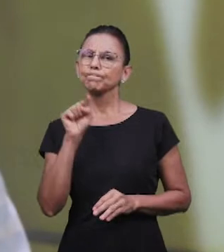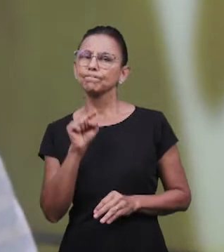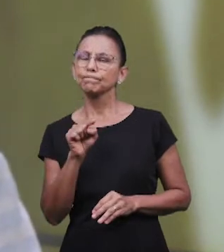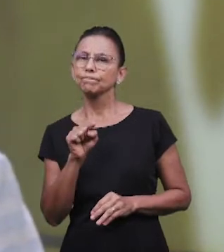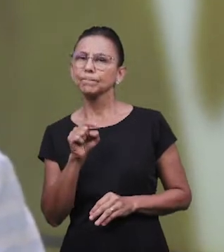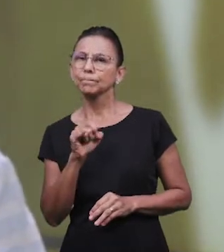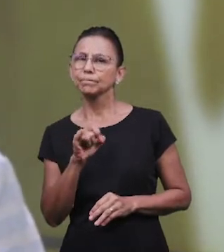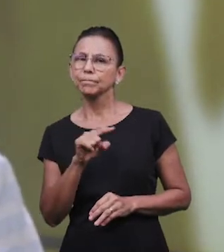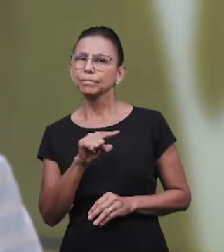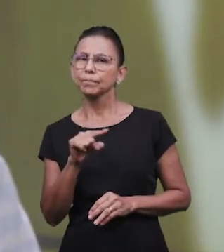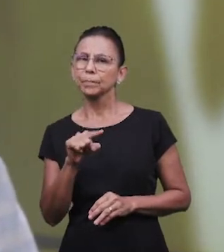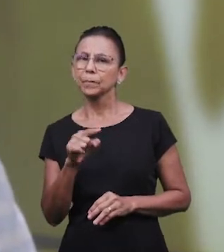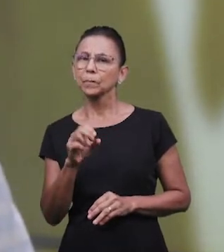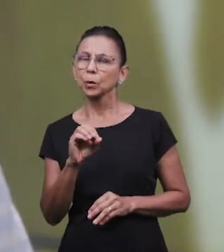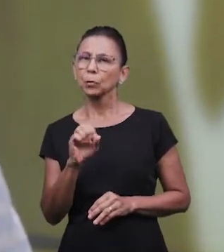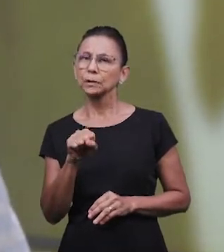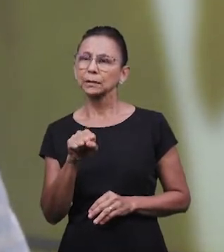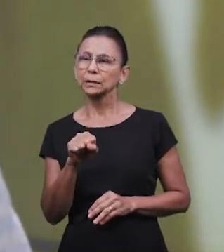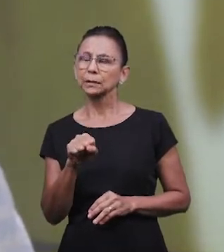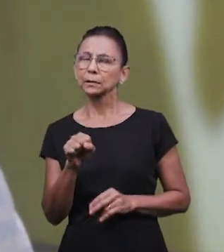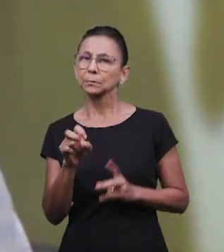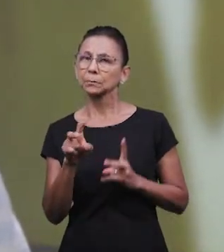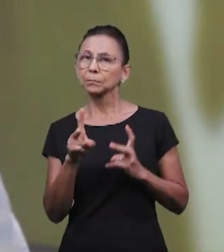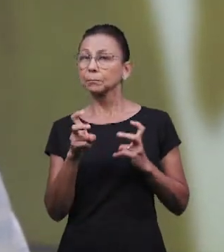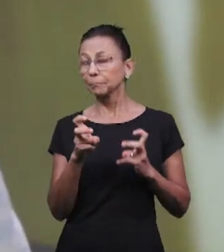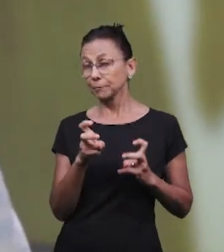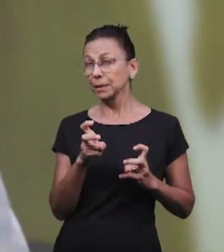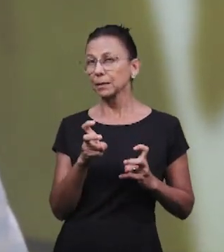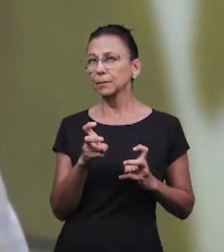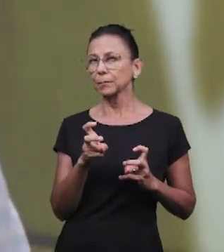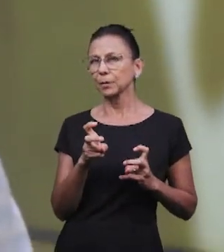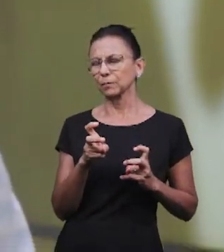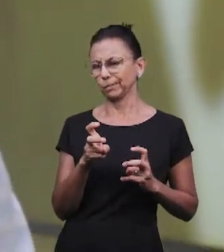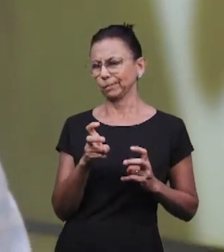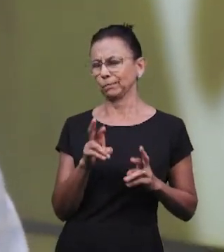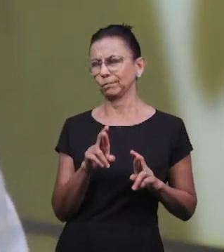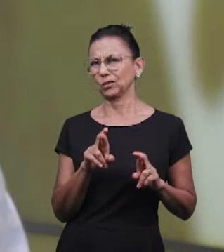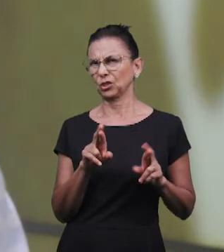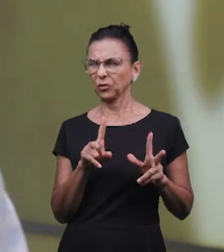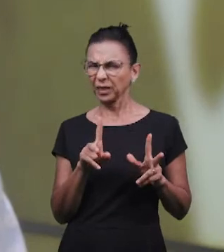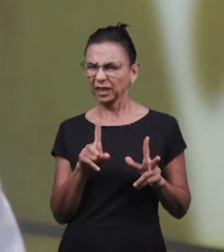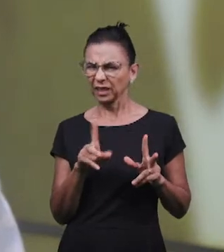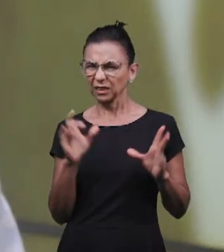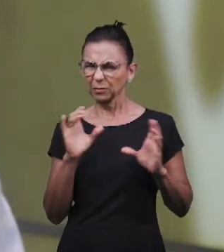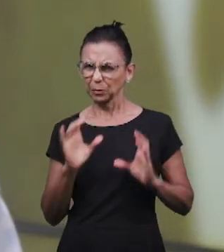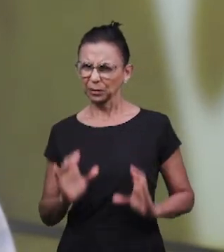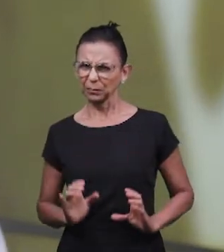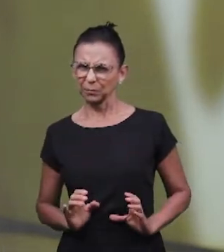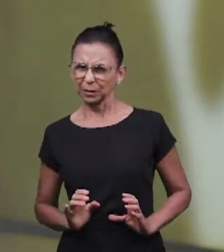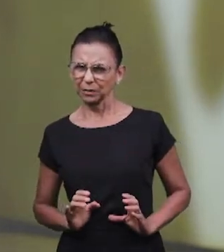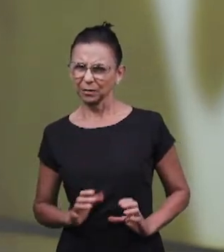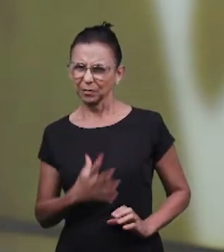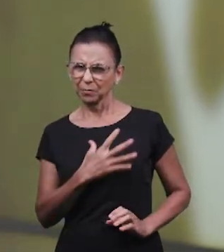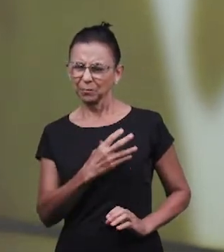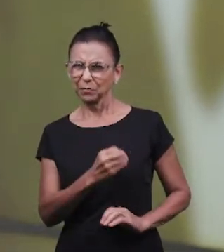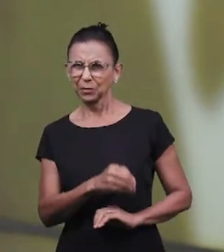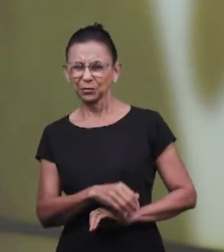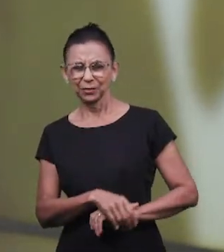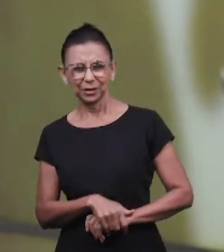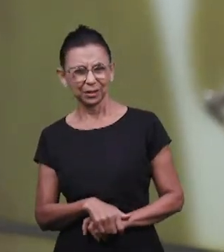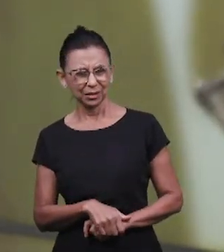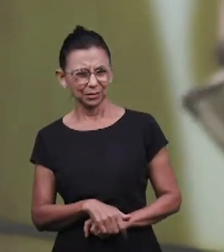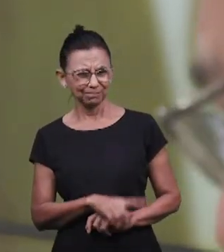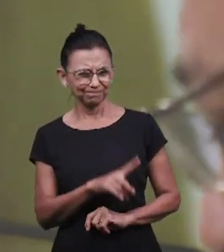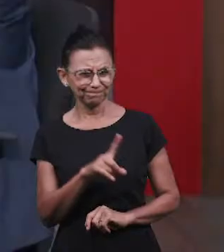não, os pais têm que estar alerta quanto a isso. Percebeu que tem alguma coisa que não está seguindo... meu filho parece que não